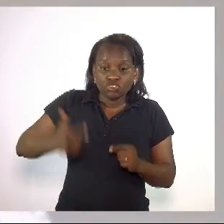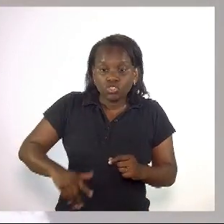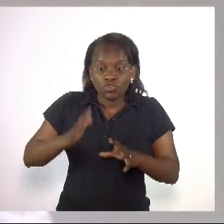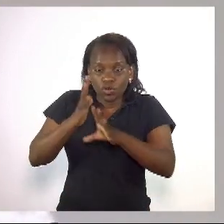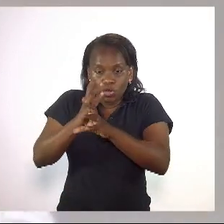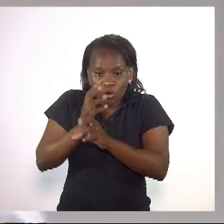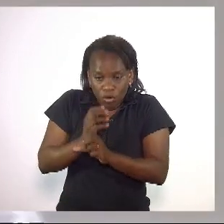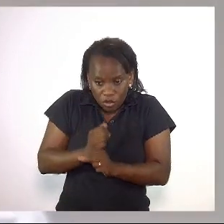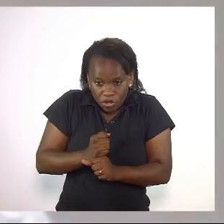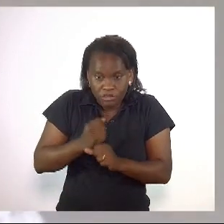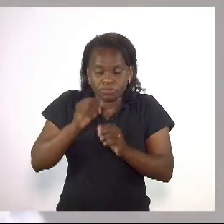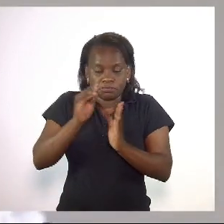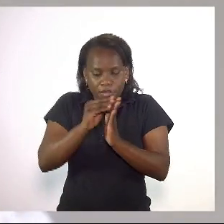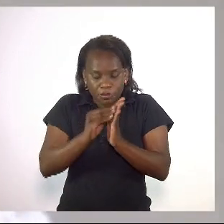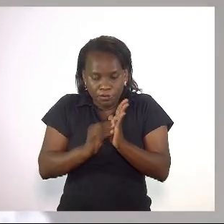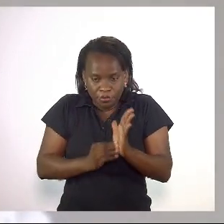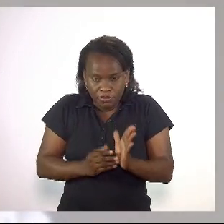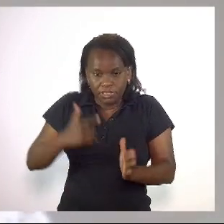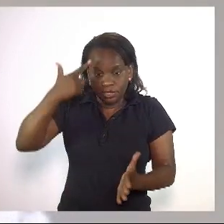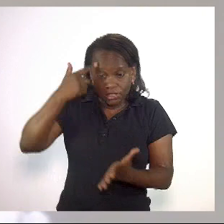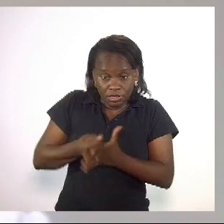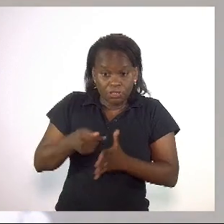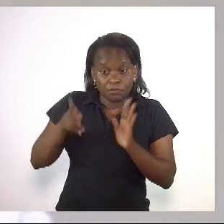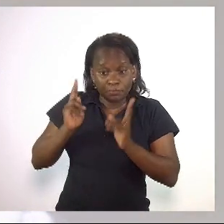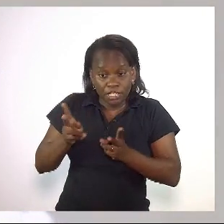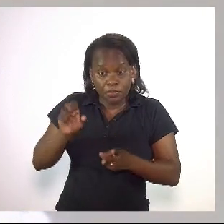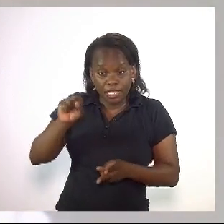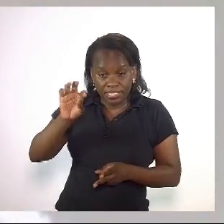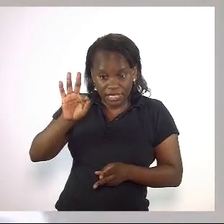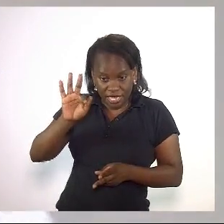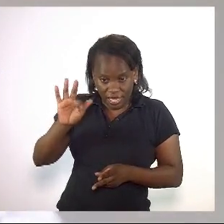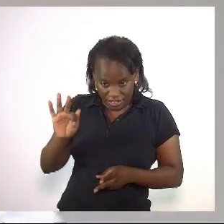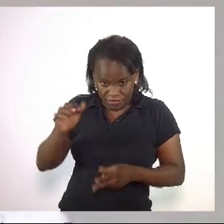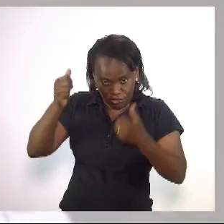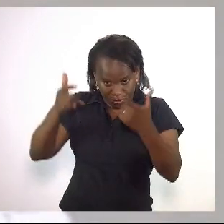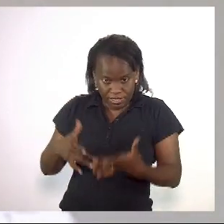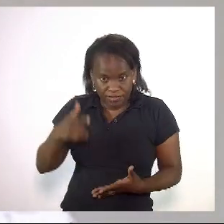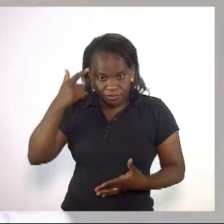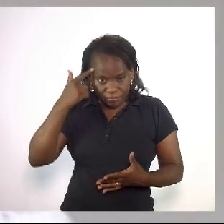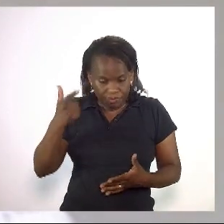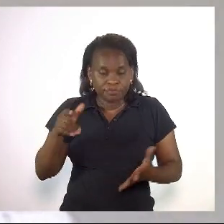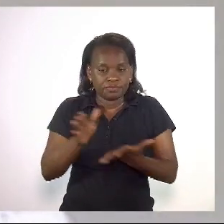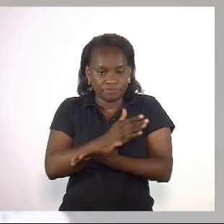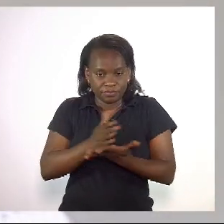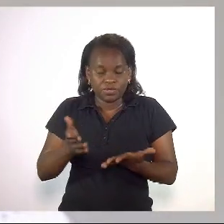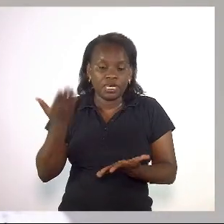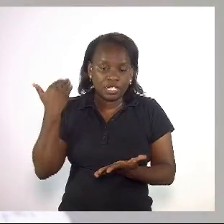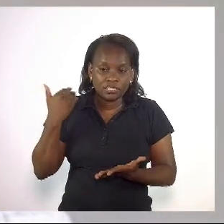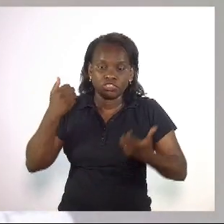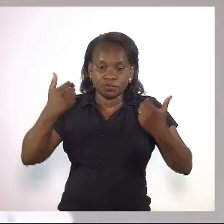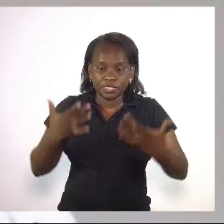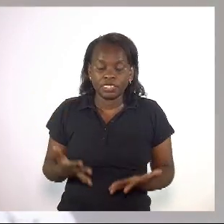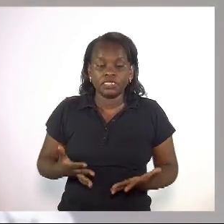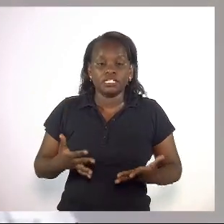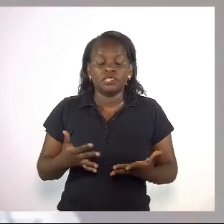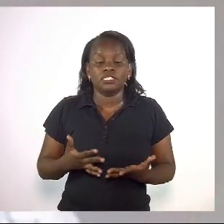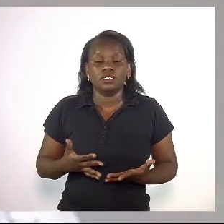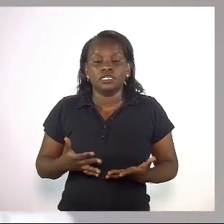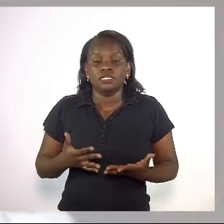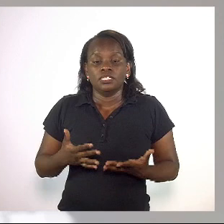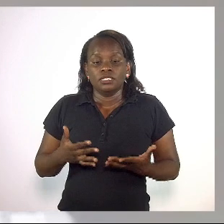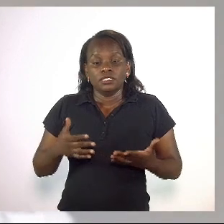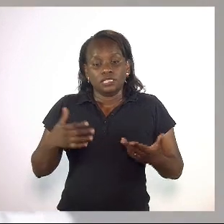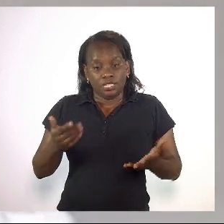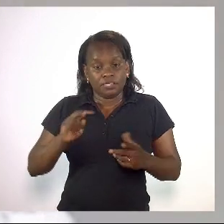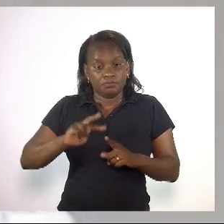com fundamento, a própria decisão do STF que eu falei, apontei aos senhores alguns minutos atrás, essa